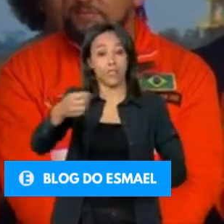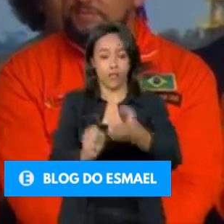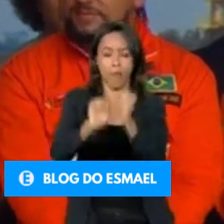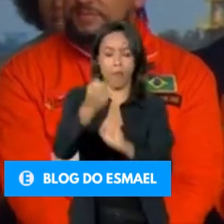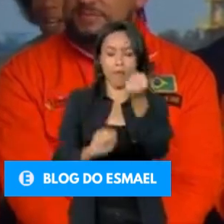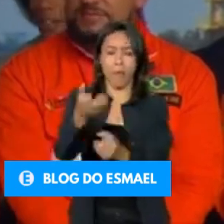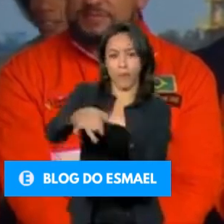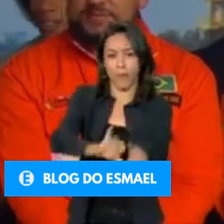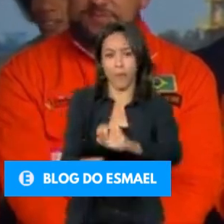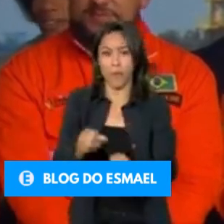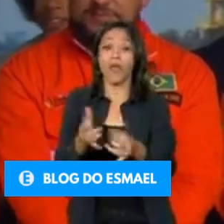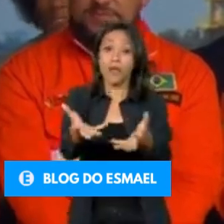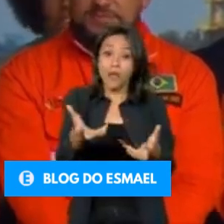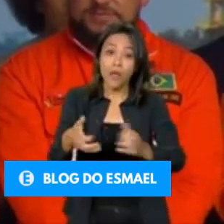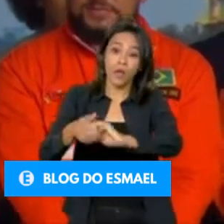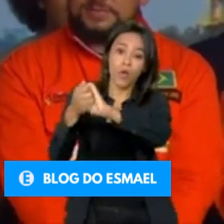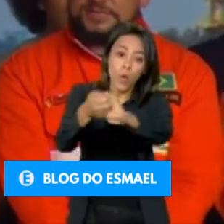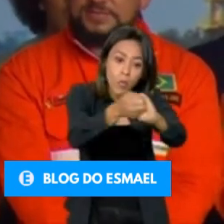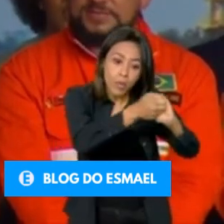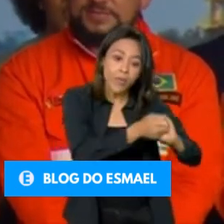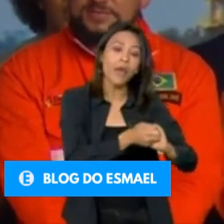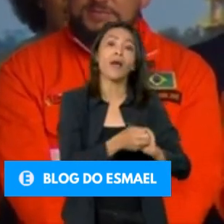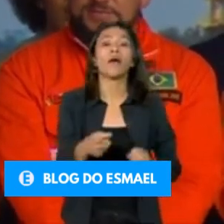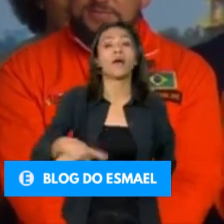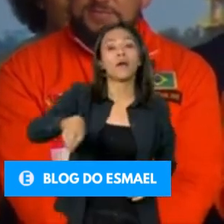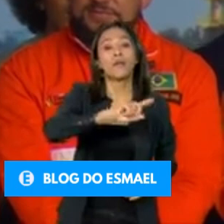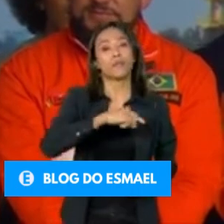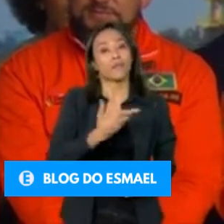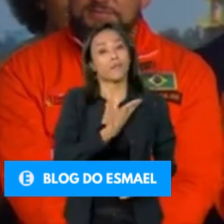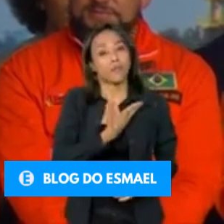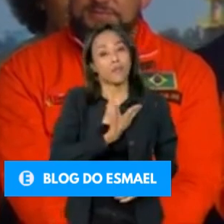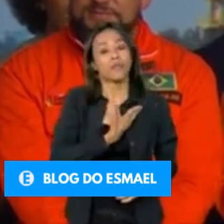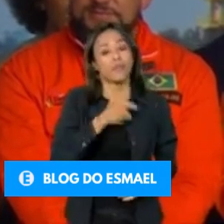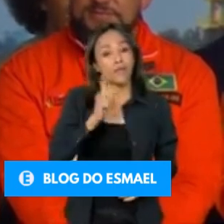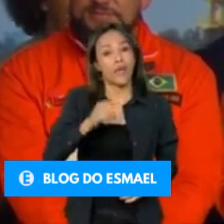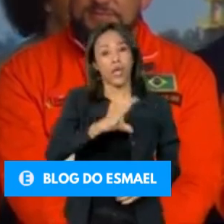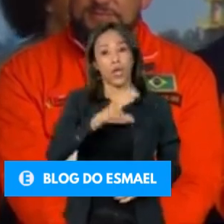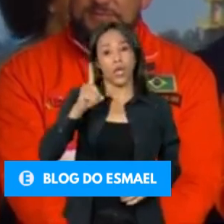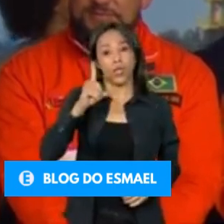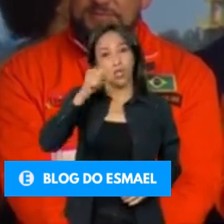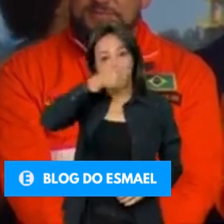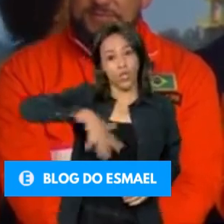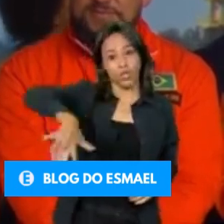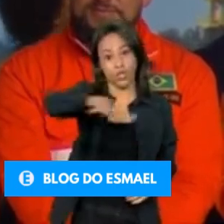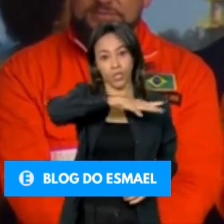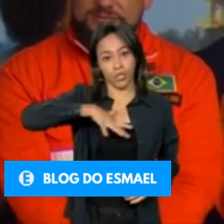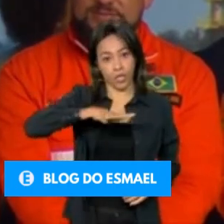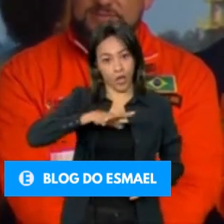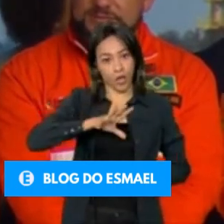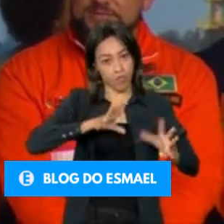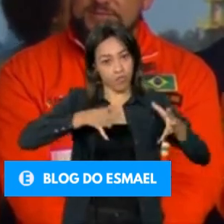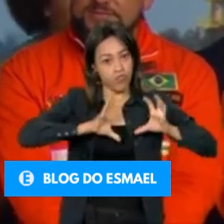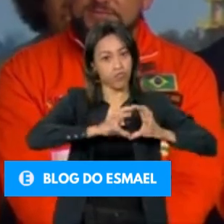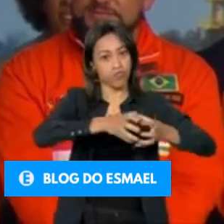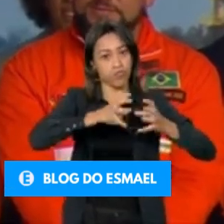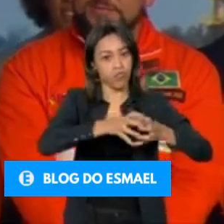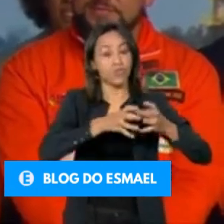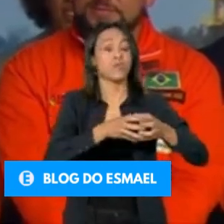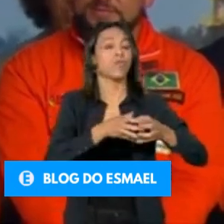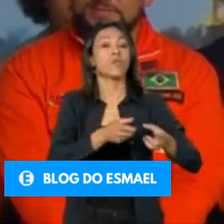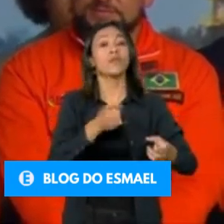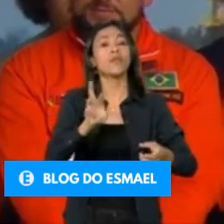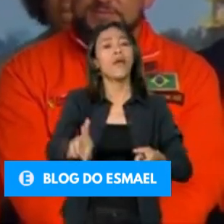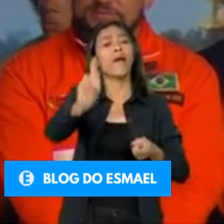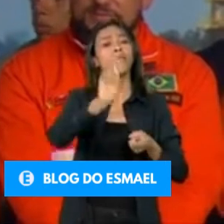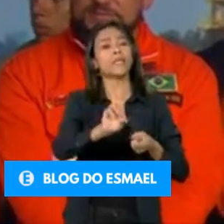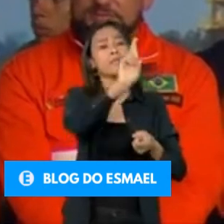ANSA. Quero cumprimentar o meu querido companheiro David Bacelar, coordenador-geral da Frente Única dos Petroleiros. E quero cumprimentar os